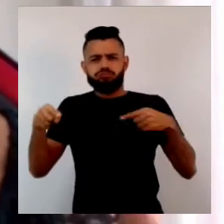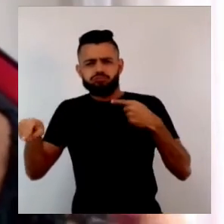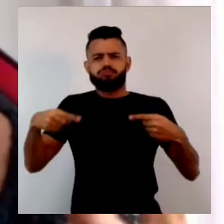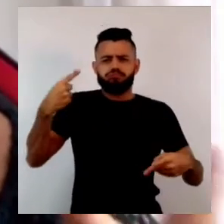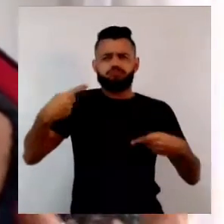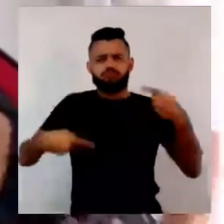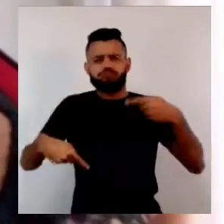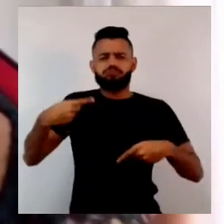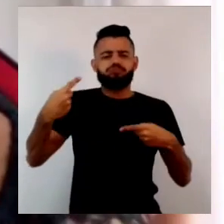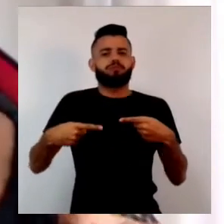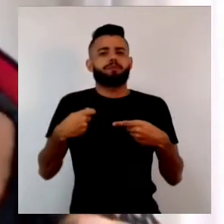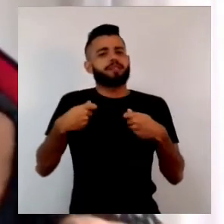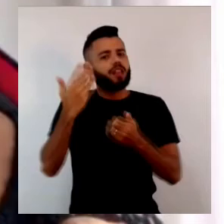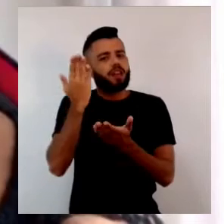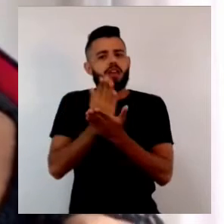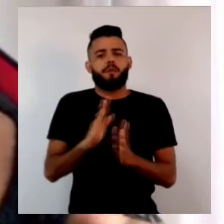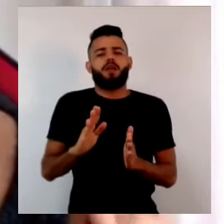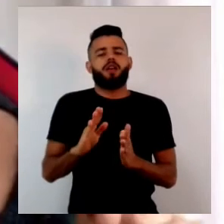muito impregnados.